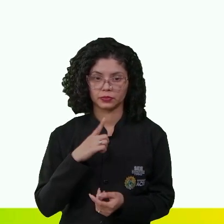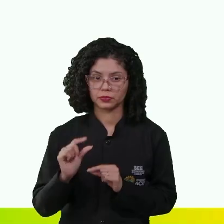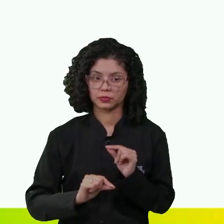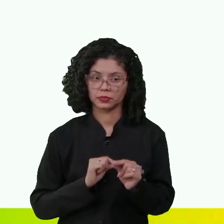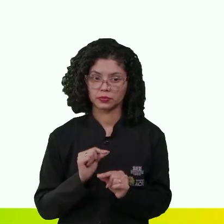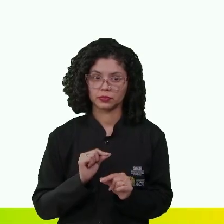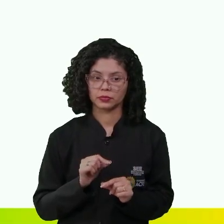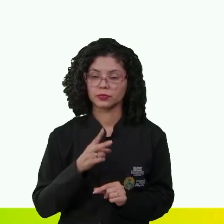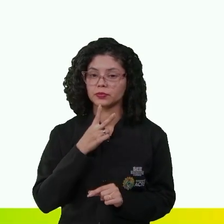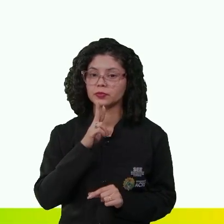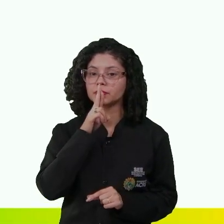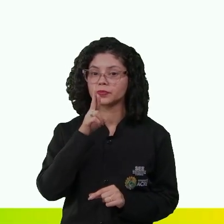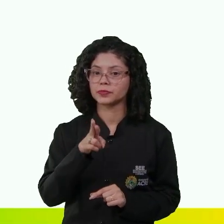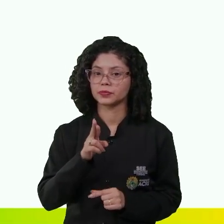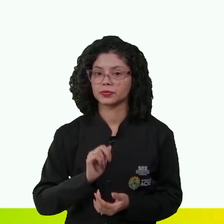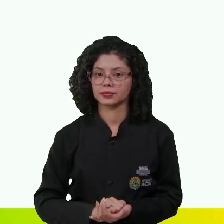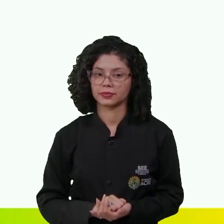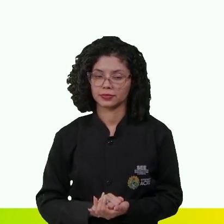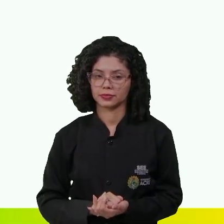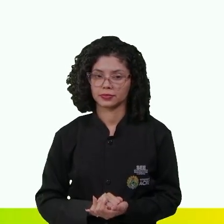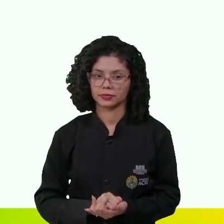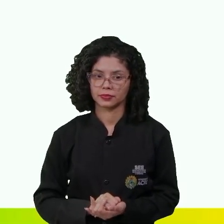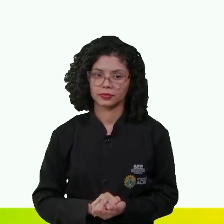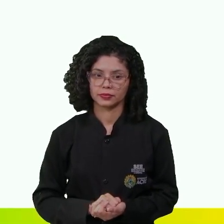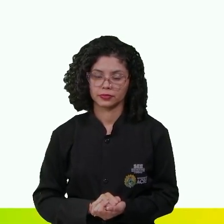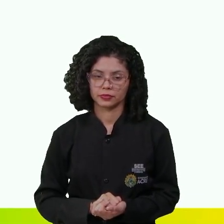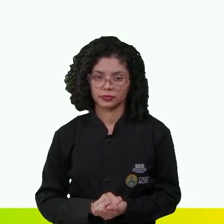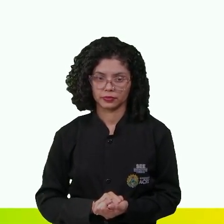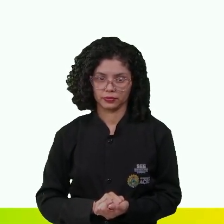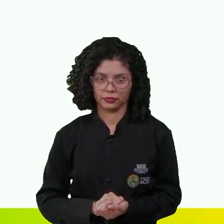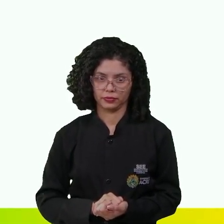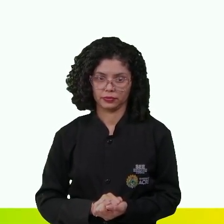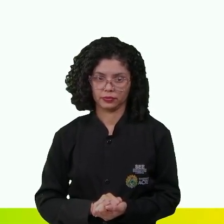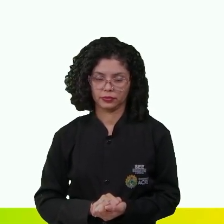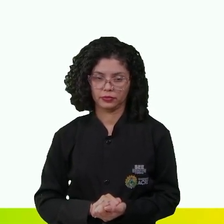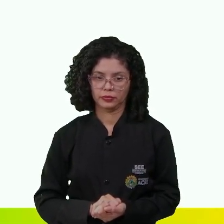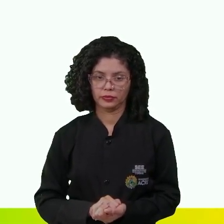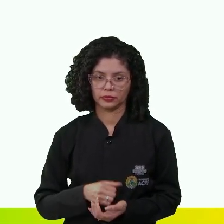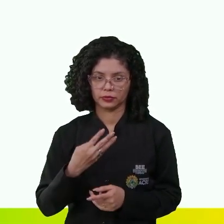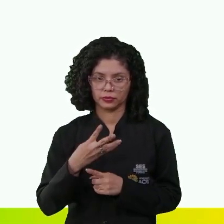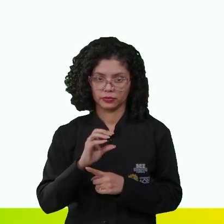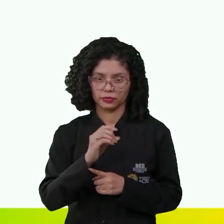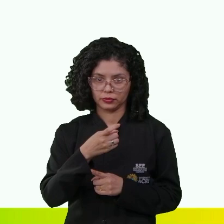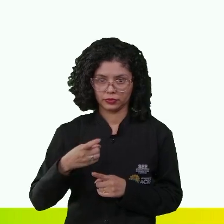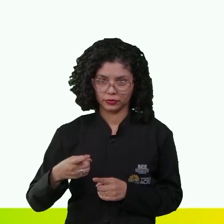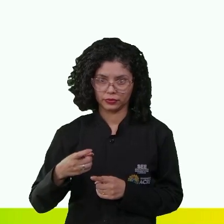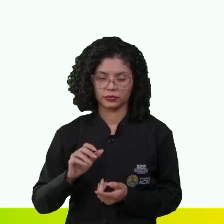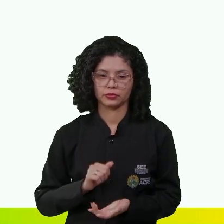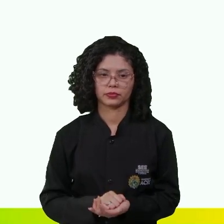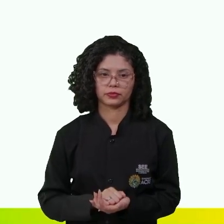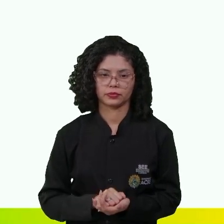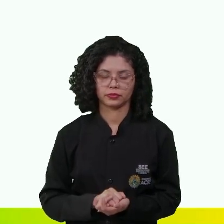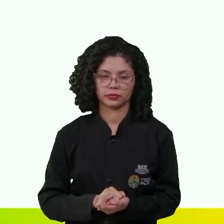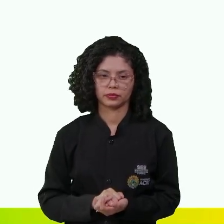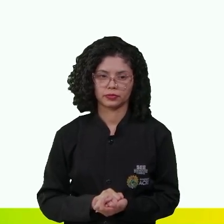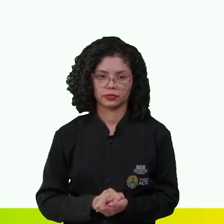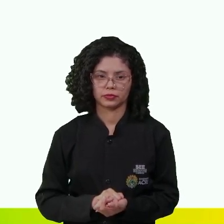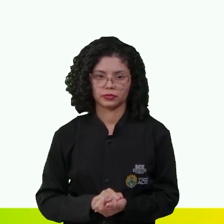teremos os valores. Vamos lá. 40 vezes x, 40x.